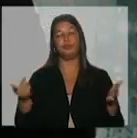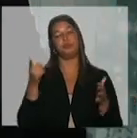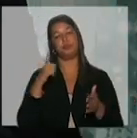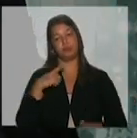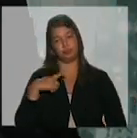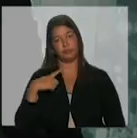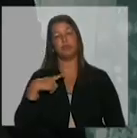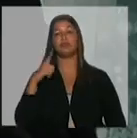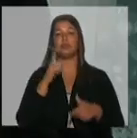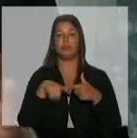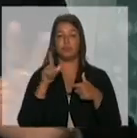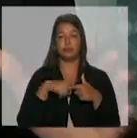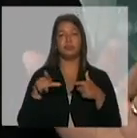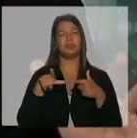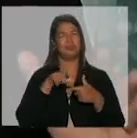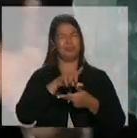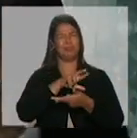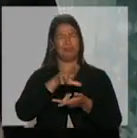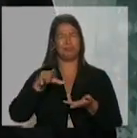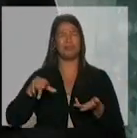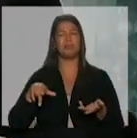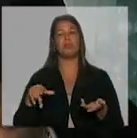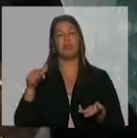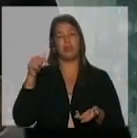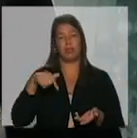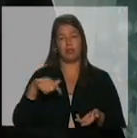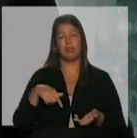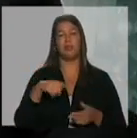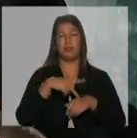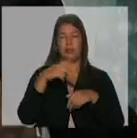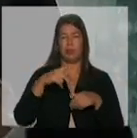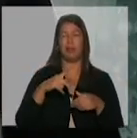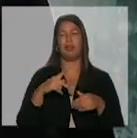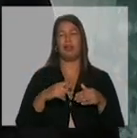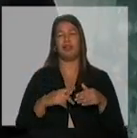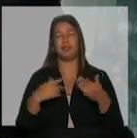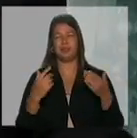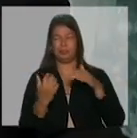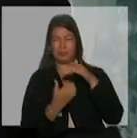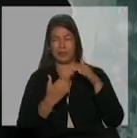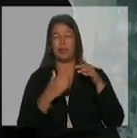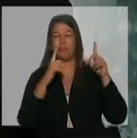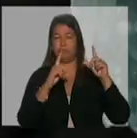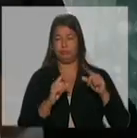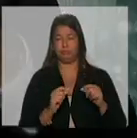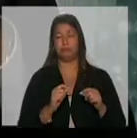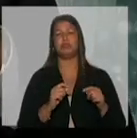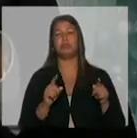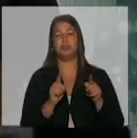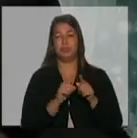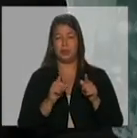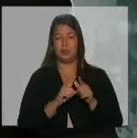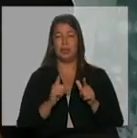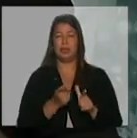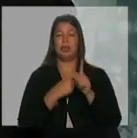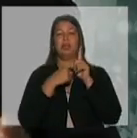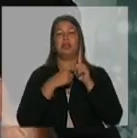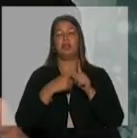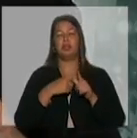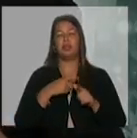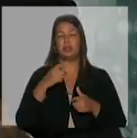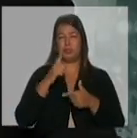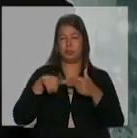o problema, né, que nós estamos passando, crise econômica, a crise da Petrobras, correto, né? A crise no